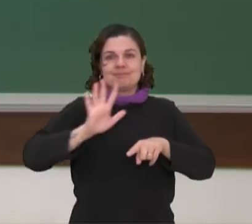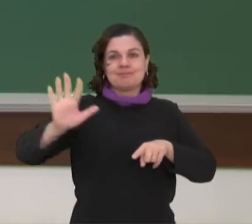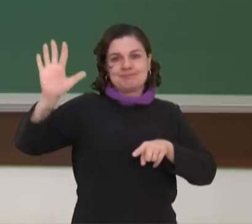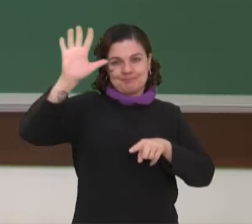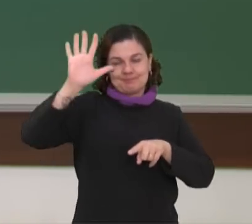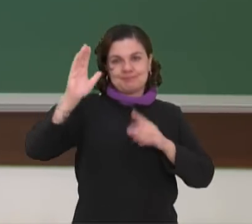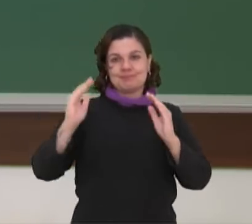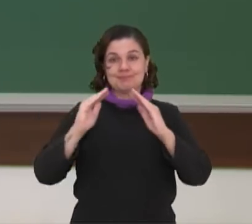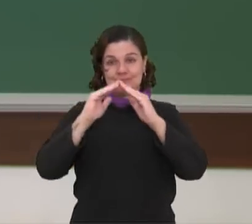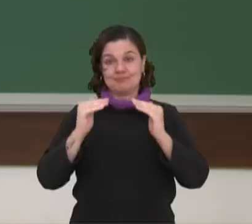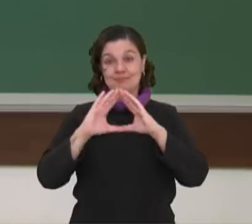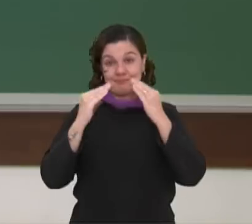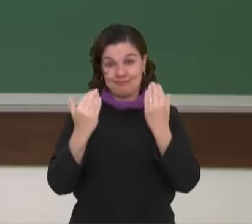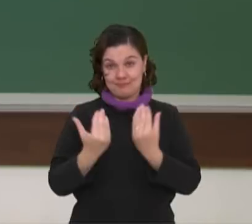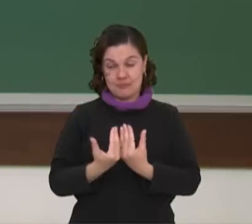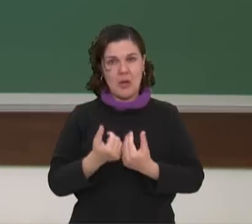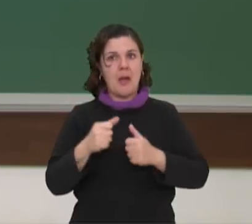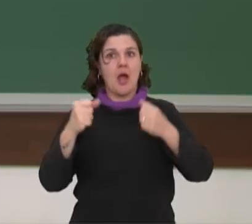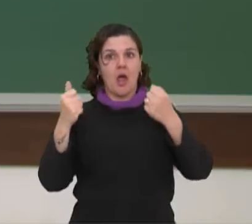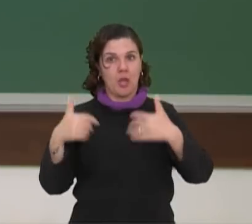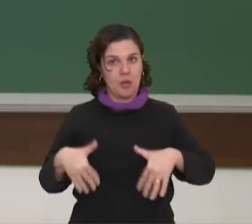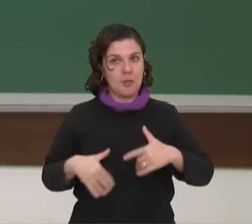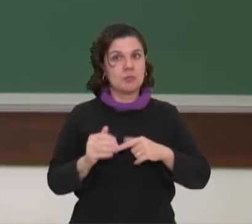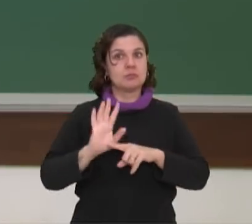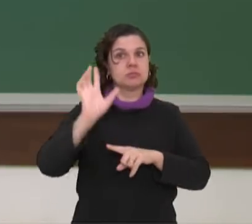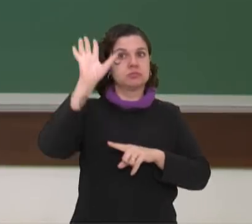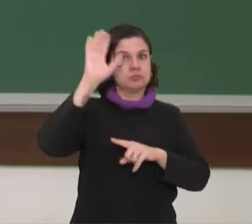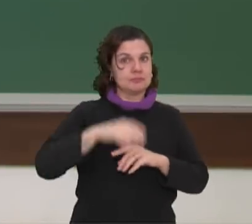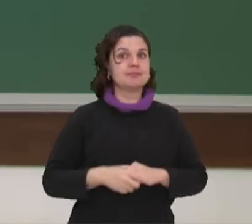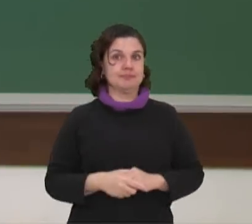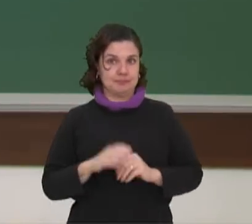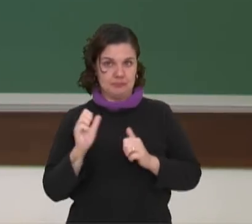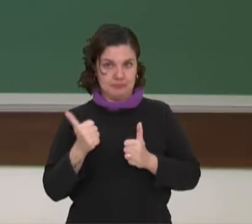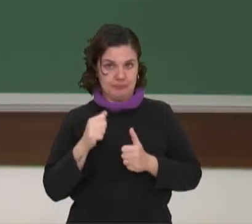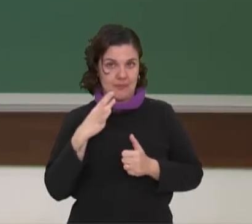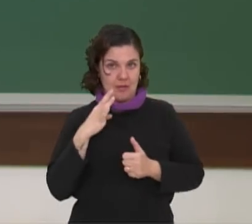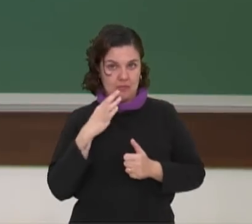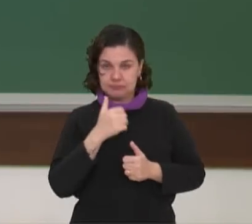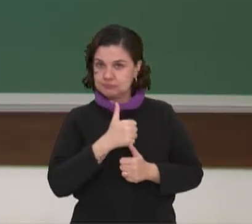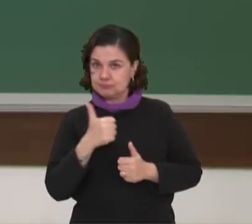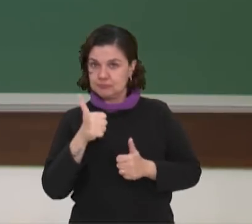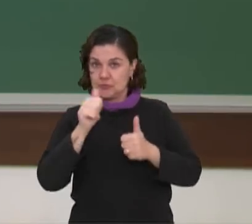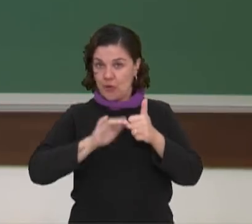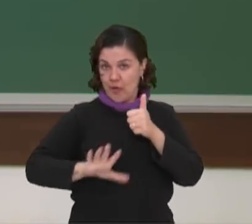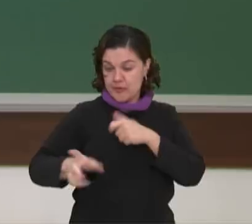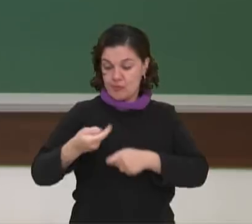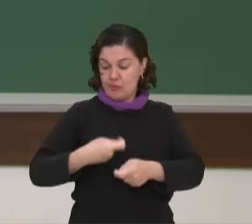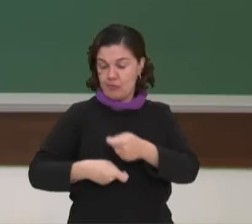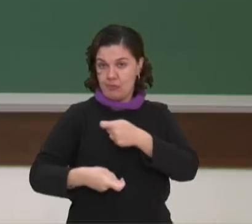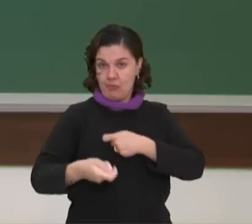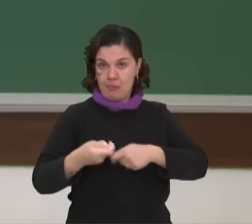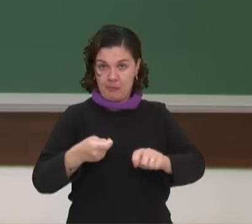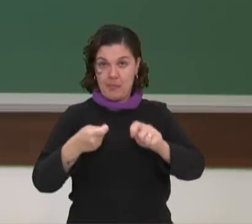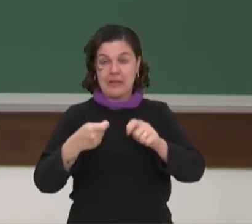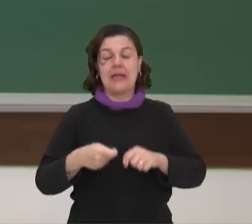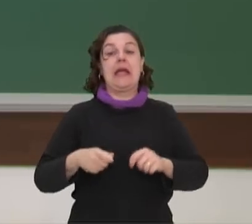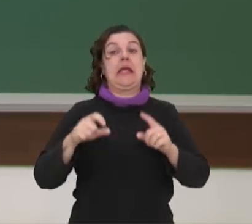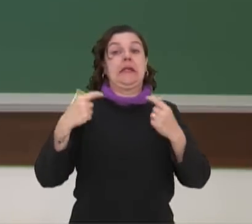em outras regiões do Brasil. Muito mais. Legal? Então, uma região onde o comércio era